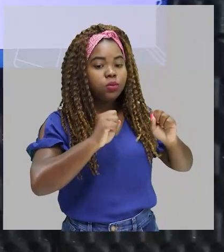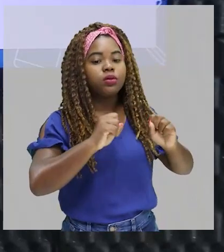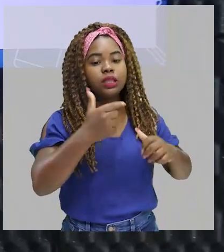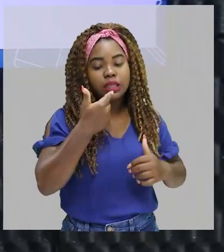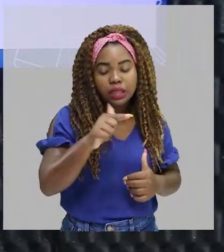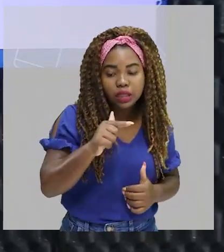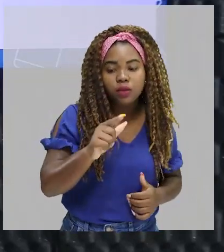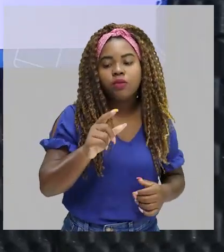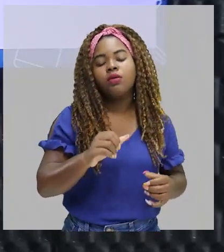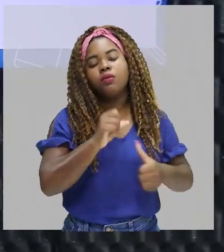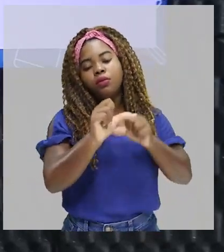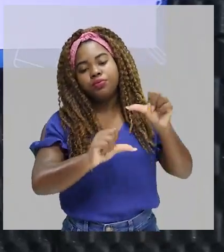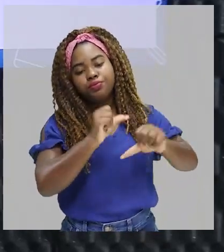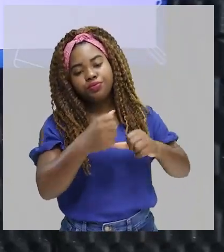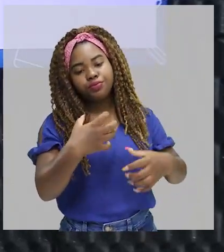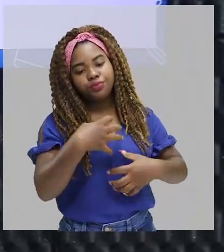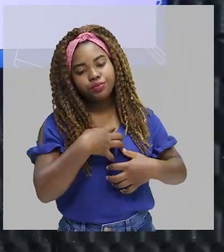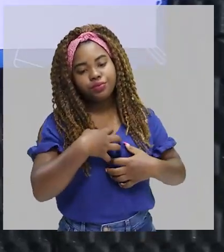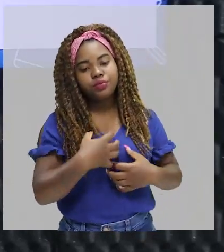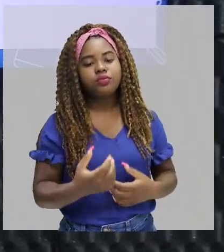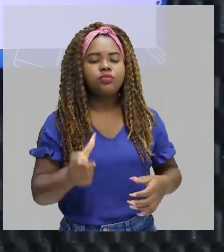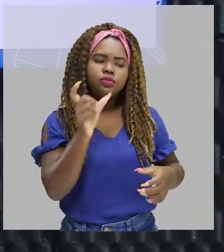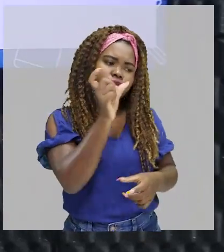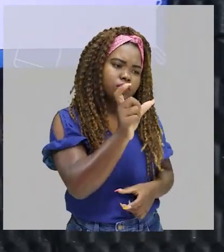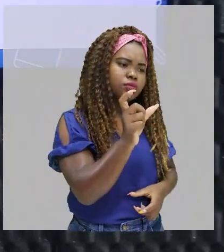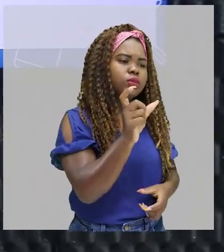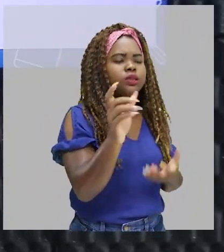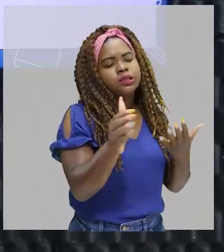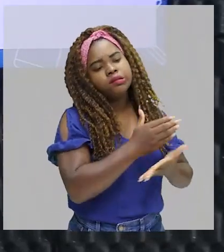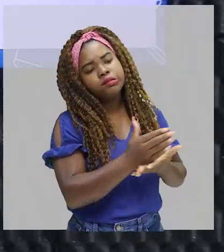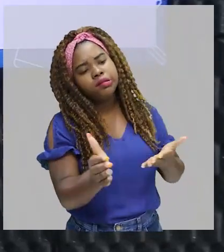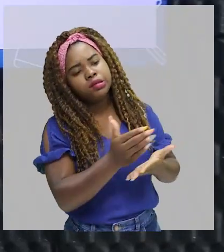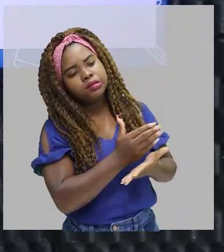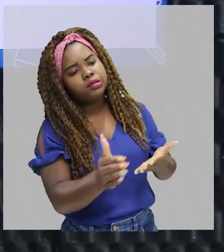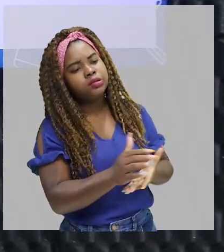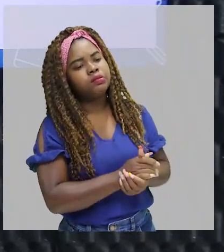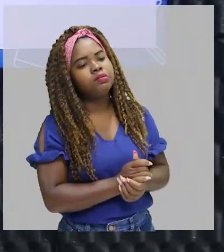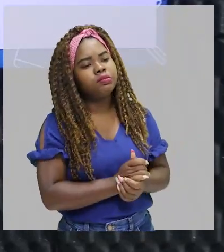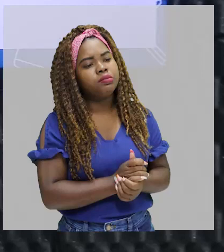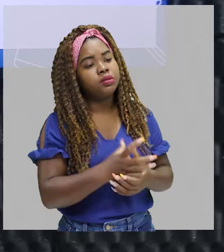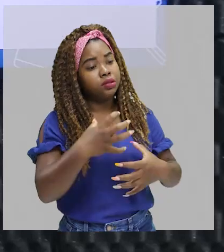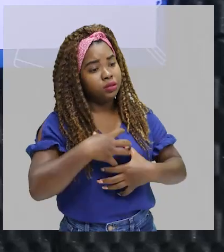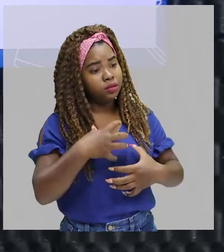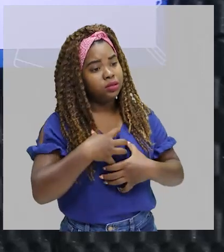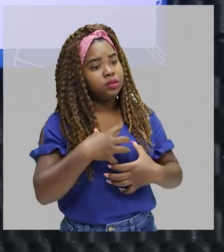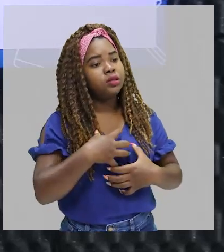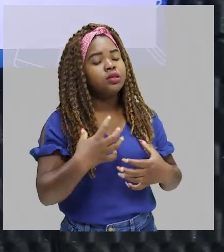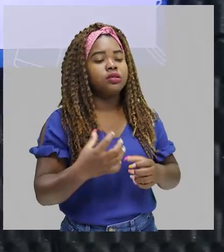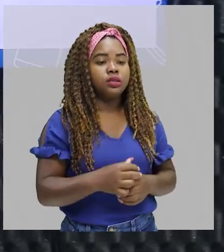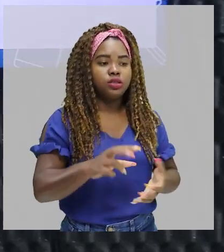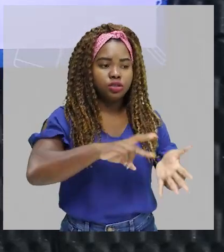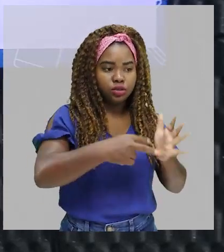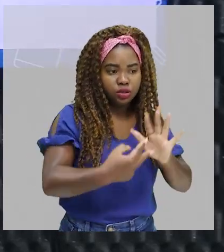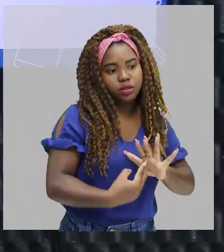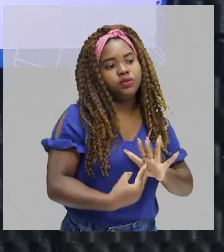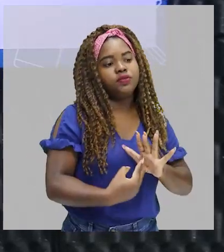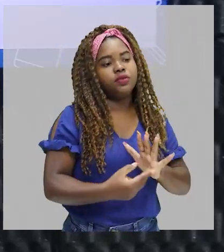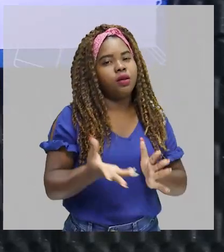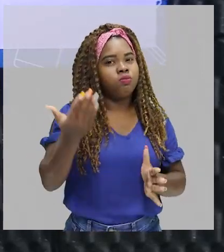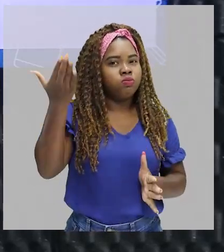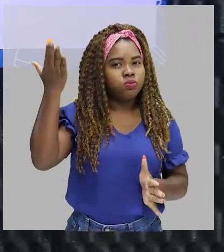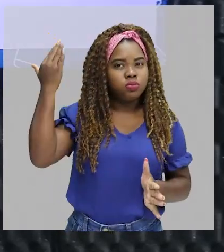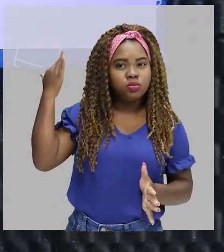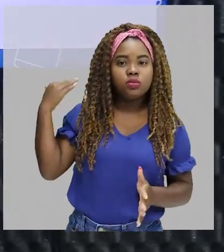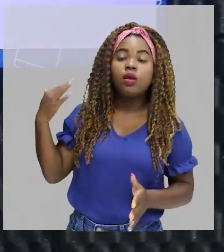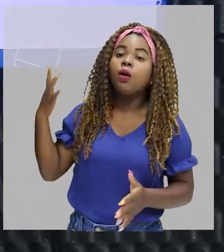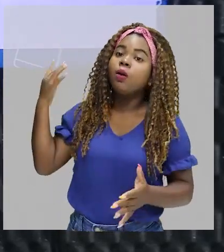sentido. Uma palavra que às vezes significava uma coisa há séculos atrás, hoje em dia ela significa outra coisa. Então, em virtude